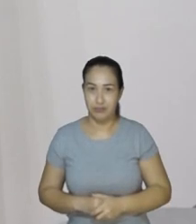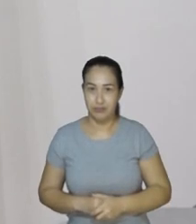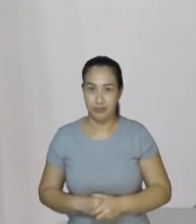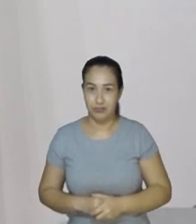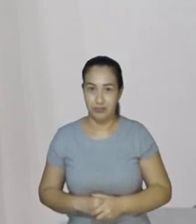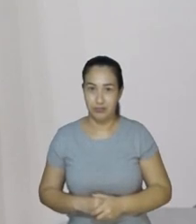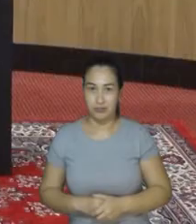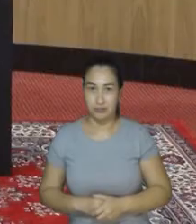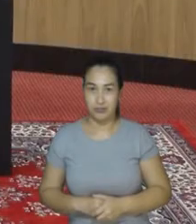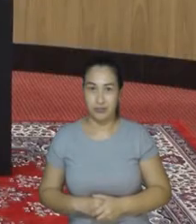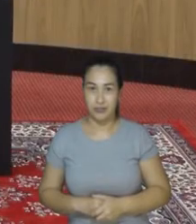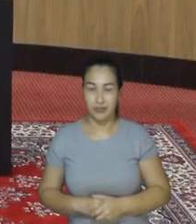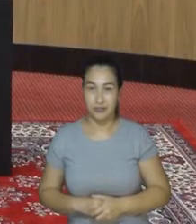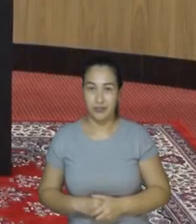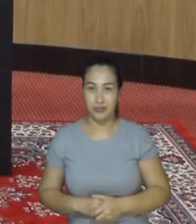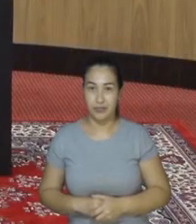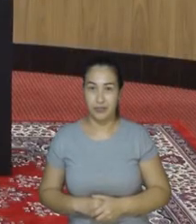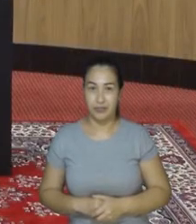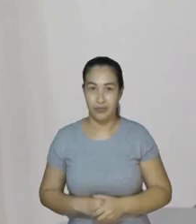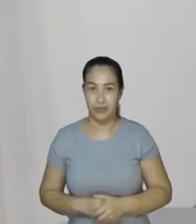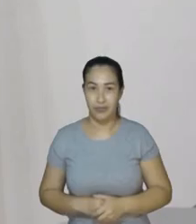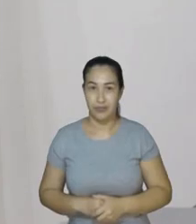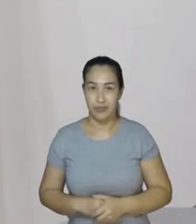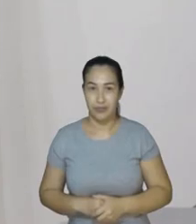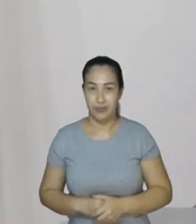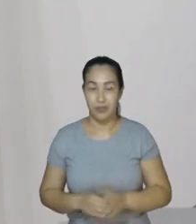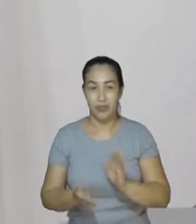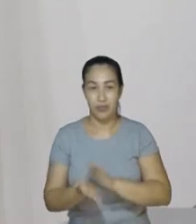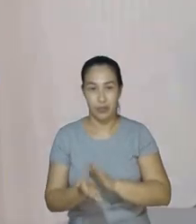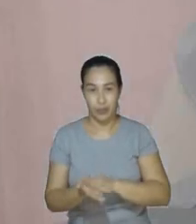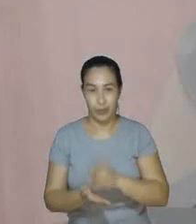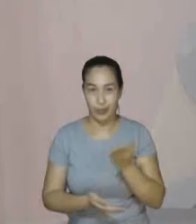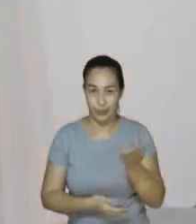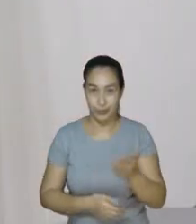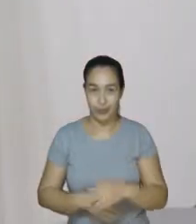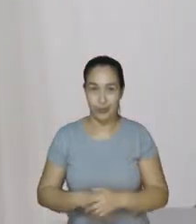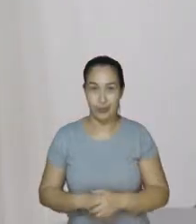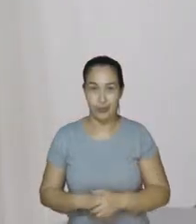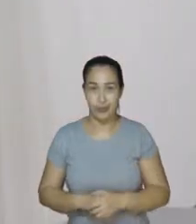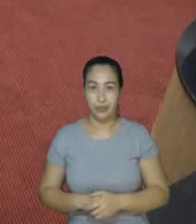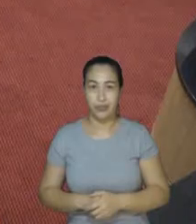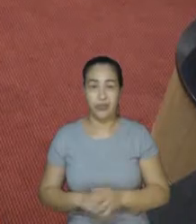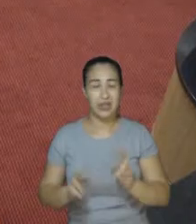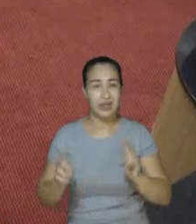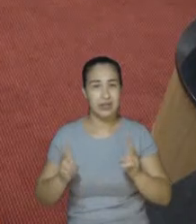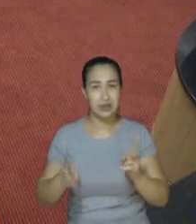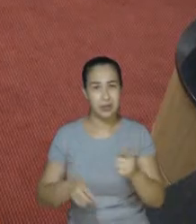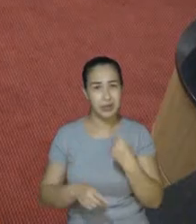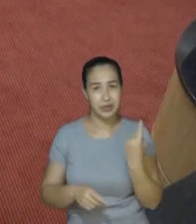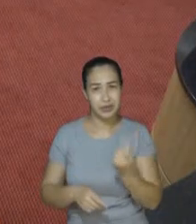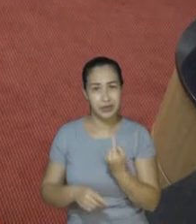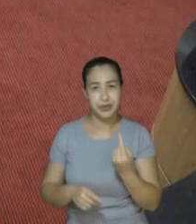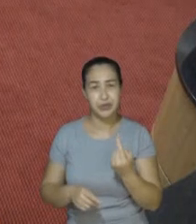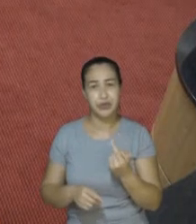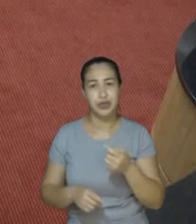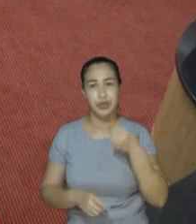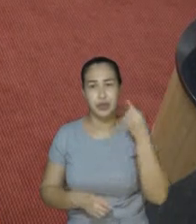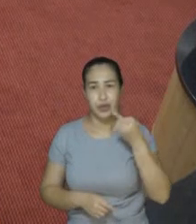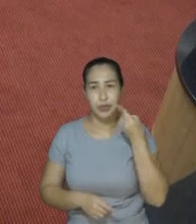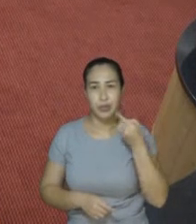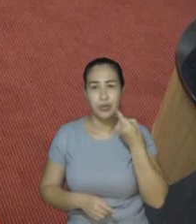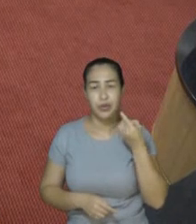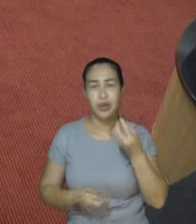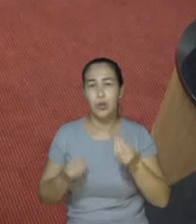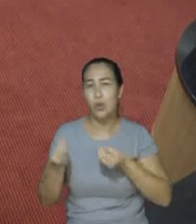De recuperação? Olha aí. Que beleza, parabéns. Então, sempre nós, como parlamentares, vamos inventando